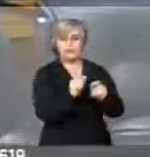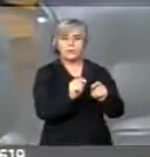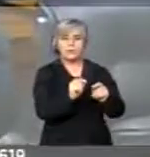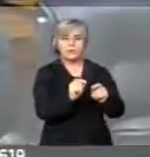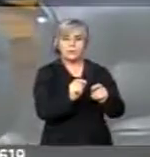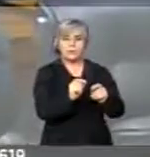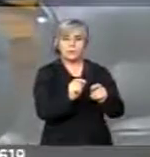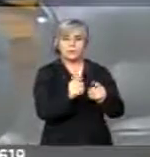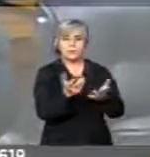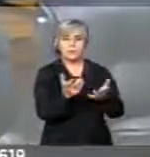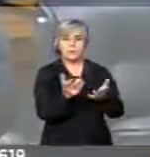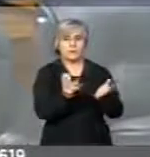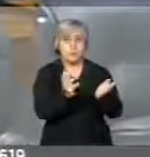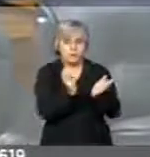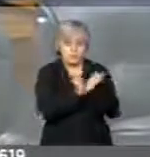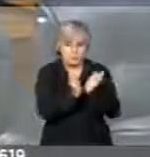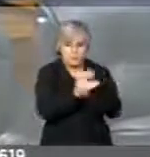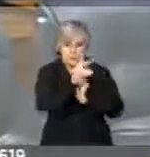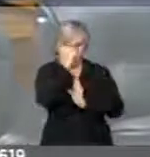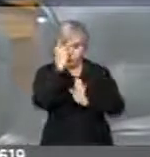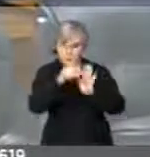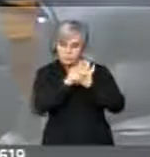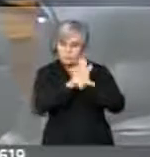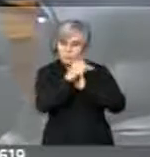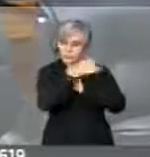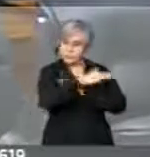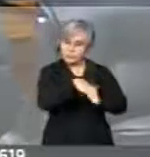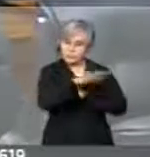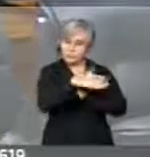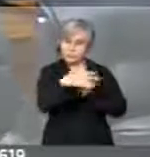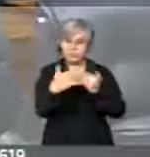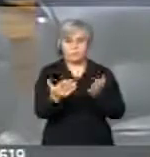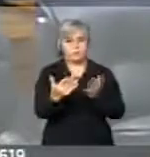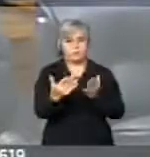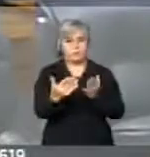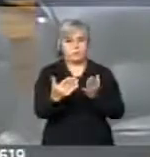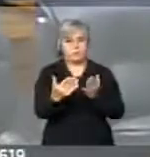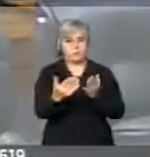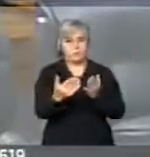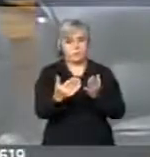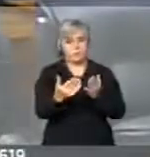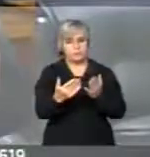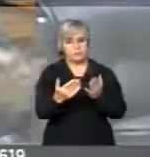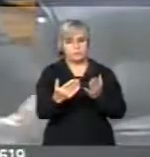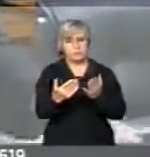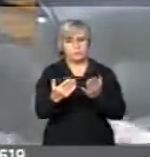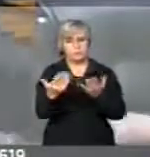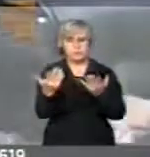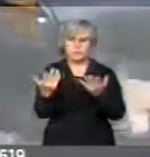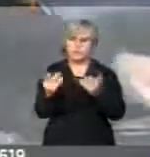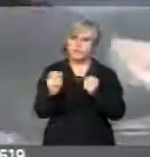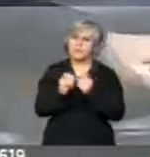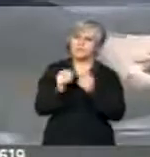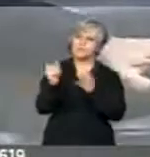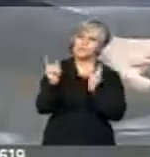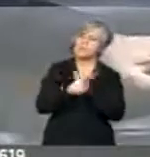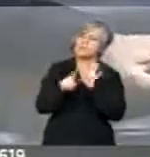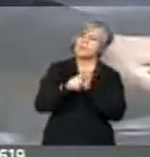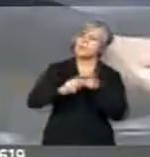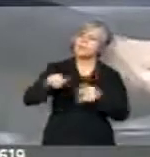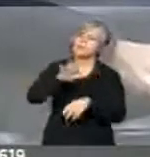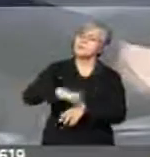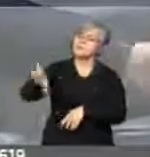atravessado. Porque, na verdade, ele é líder do Planalto e dele mesmo. Faça uma enquete aqui.